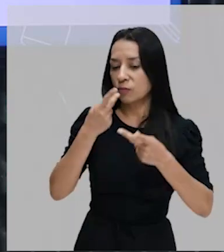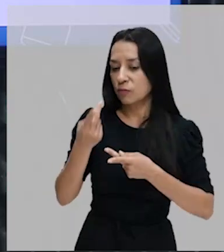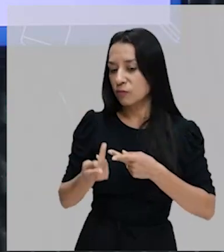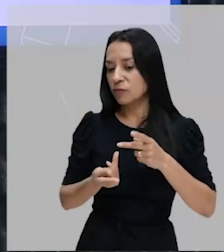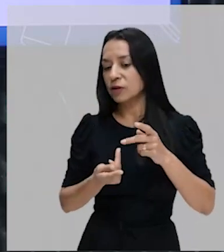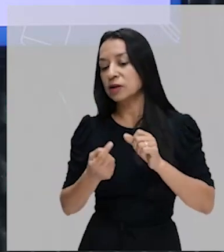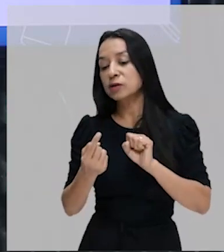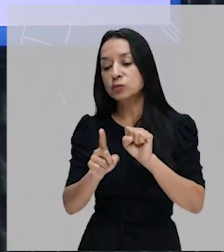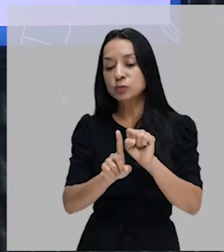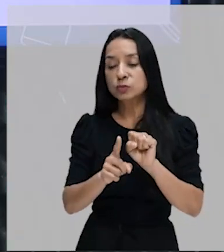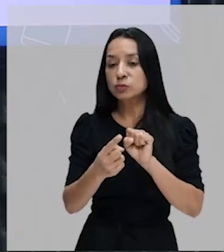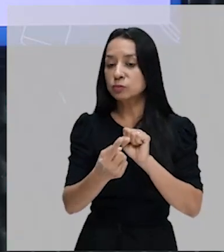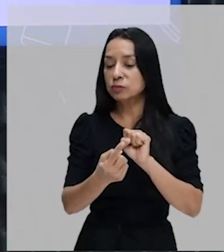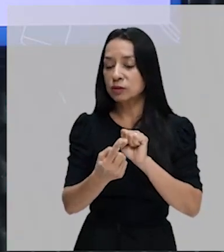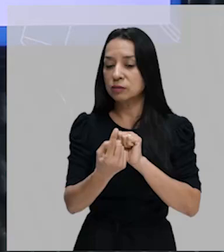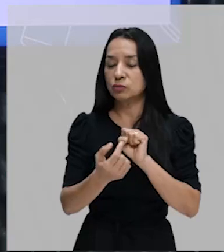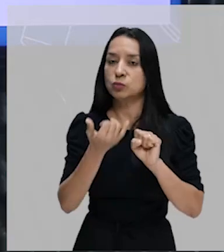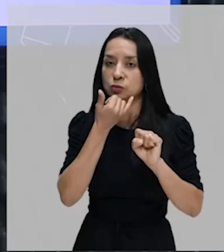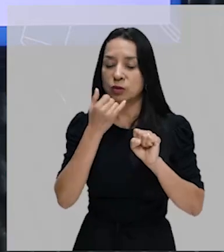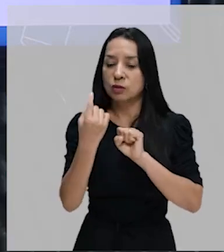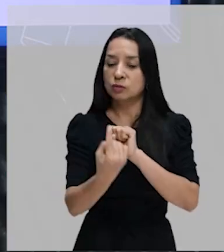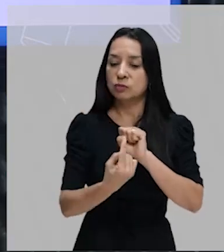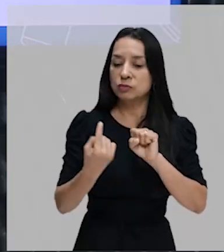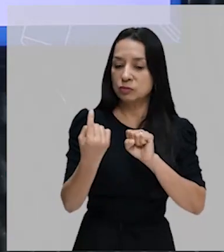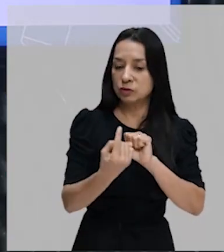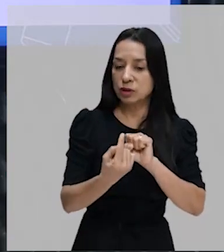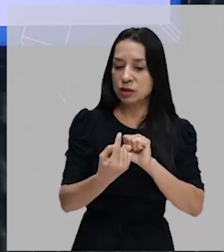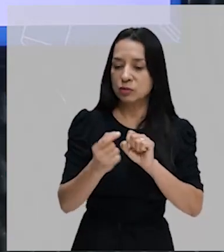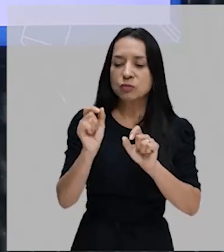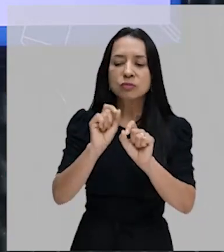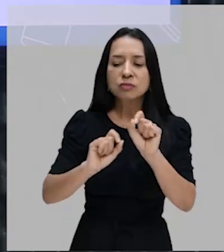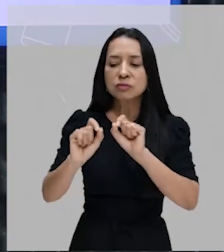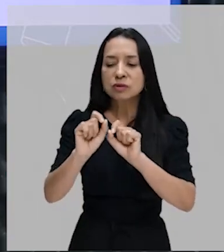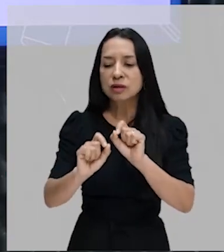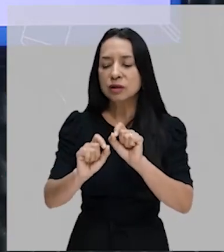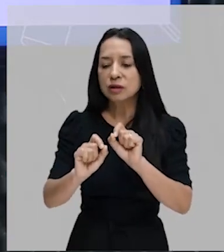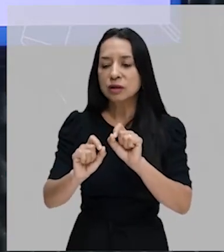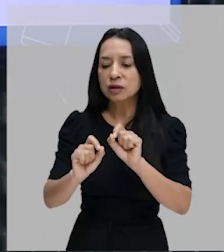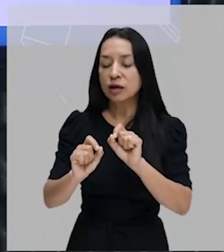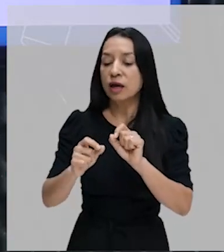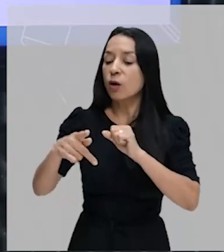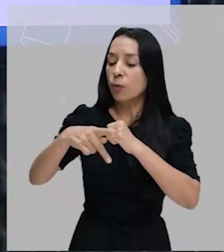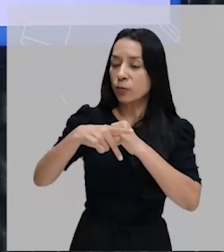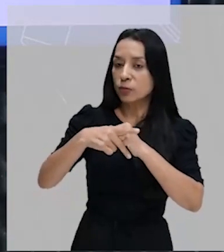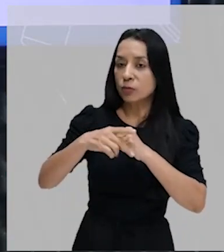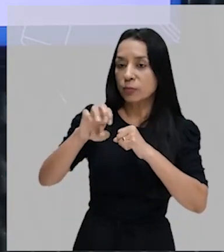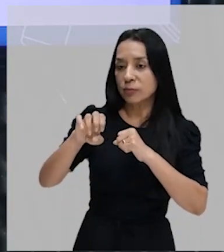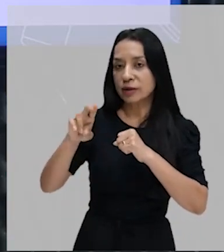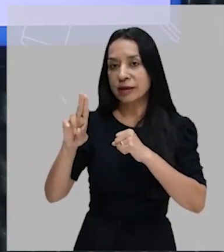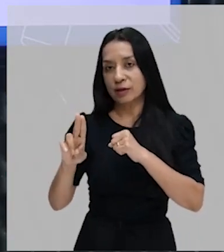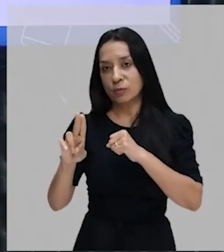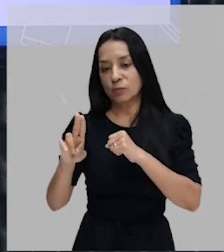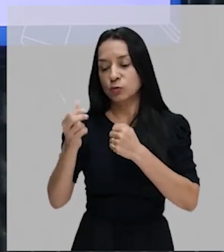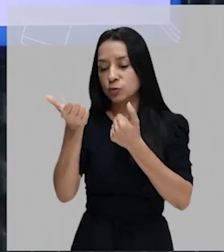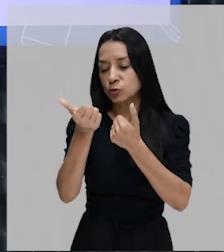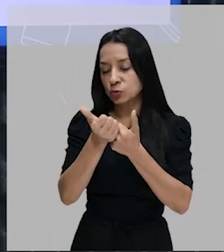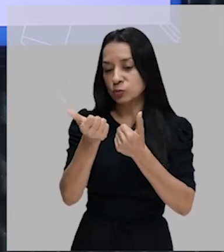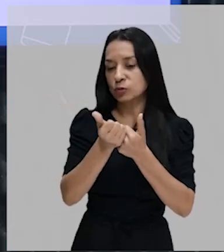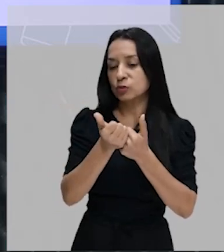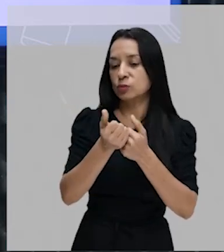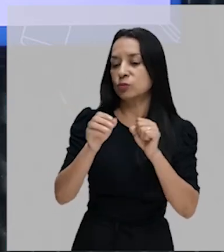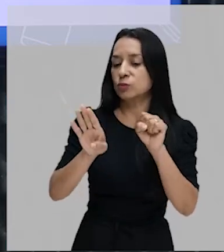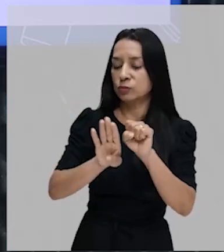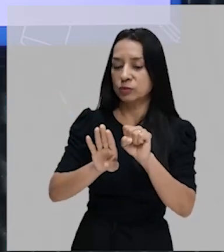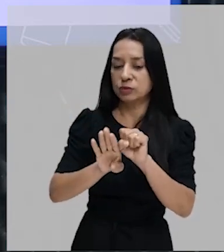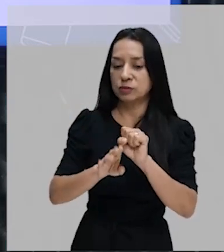sujeito da oração? O pronome eu, que substitui o meu substantivo, tá? Ustedes são